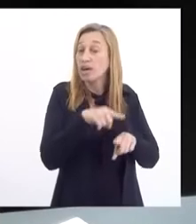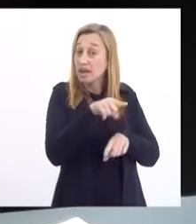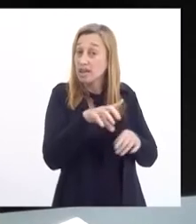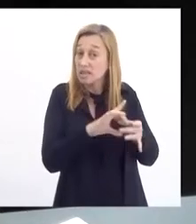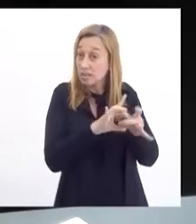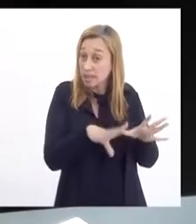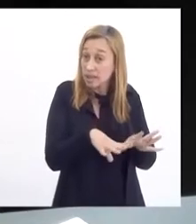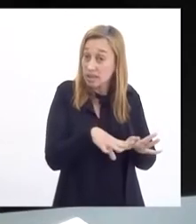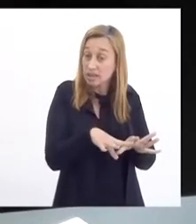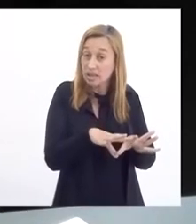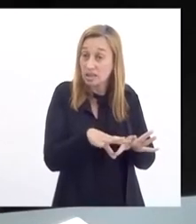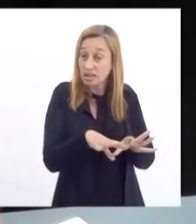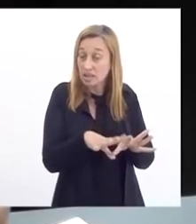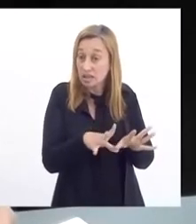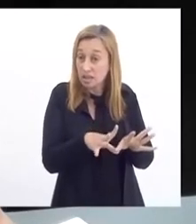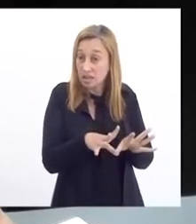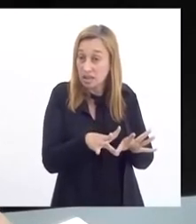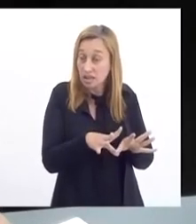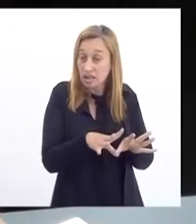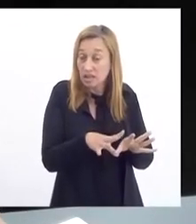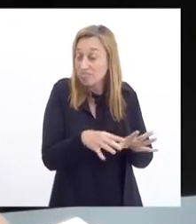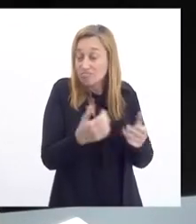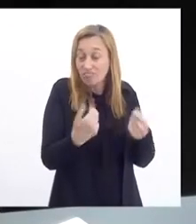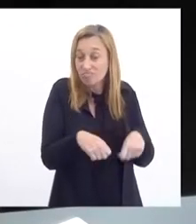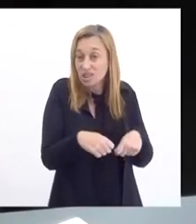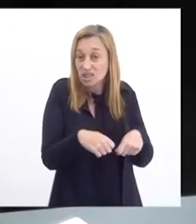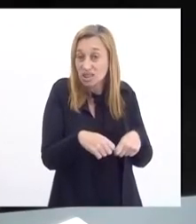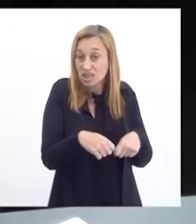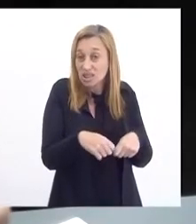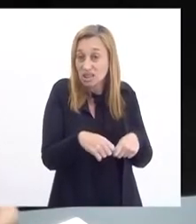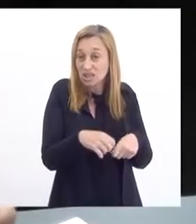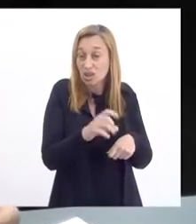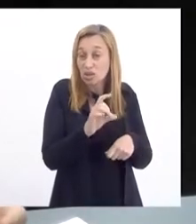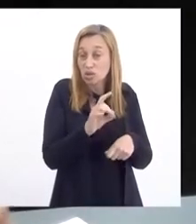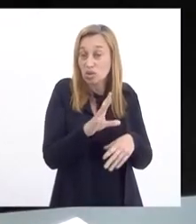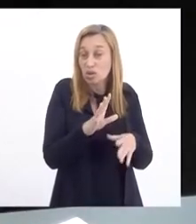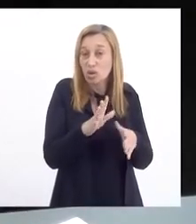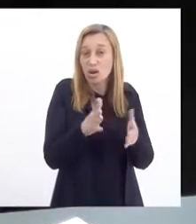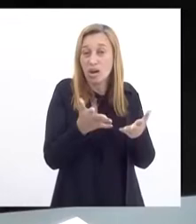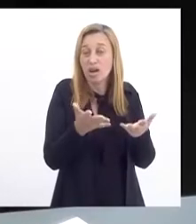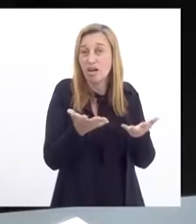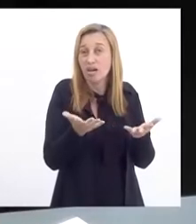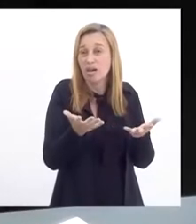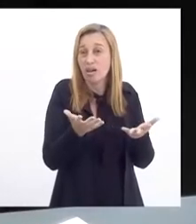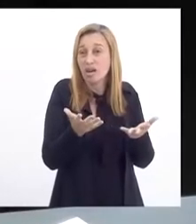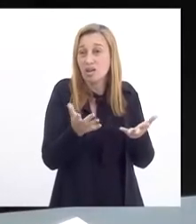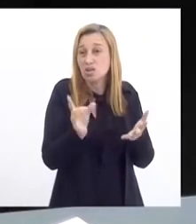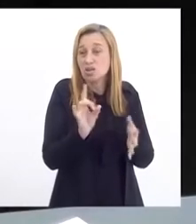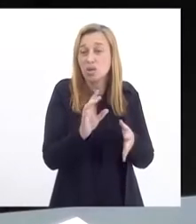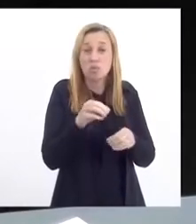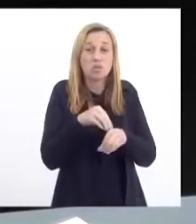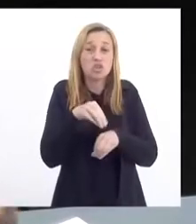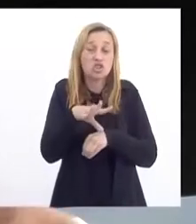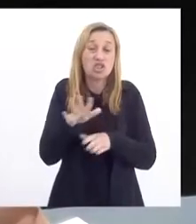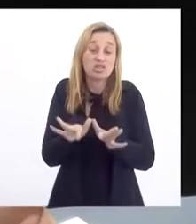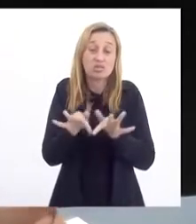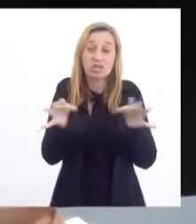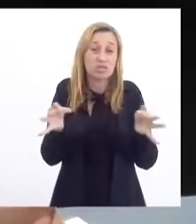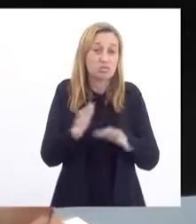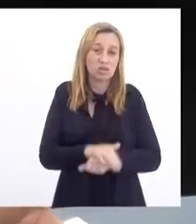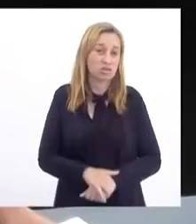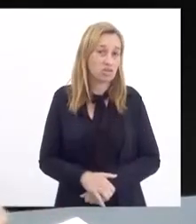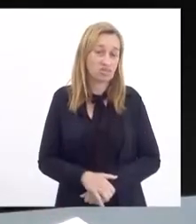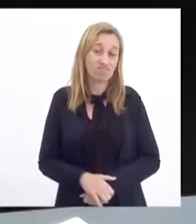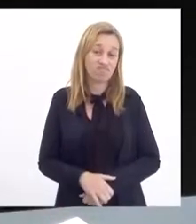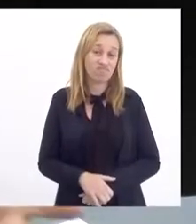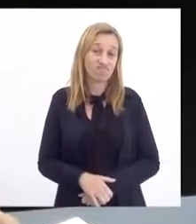autorização seria totalmente desnecessária. Esse seria o caso típico de ser uma indicação simples.